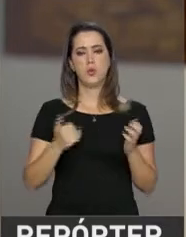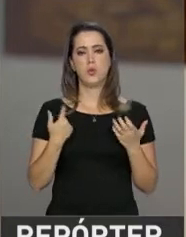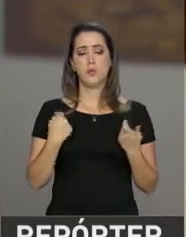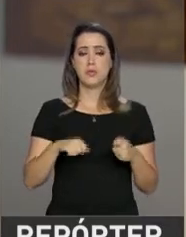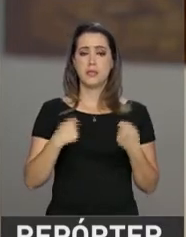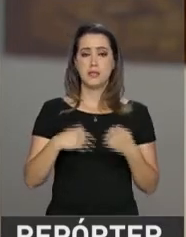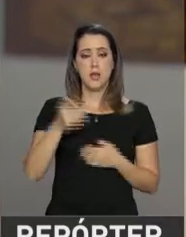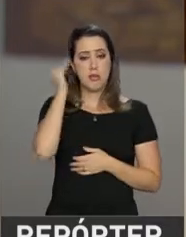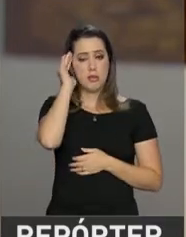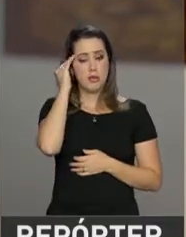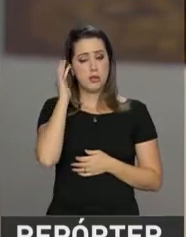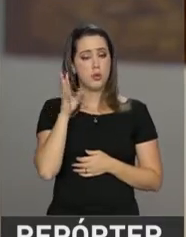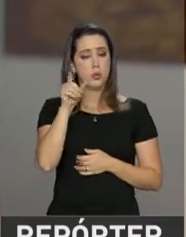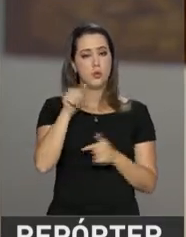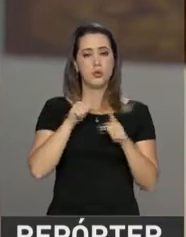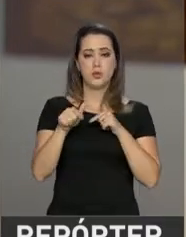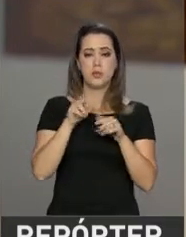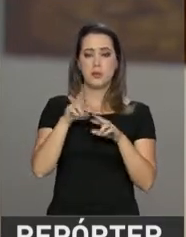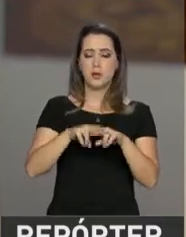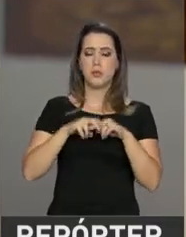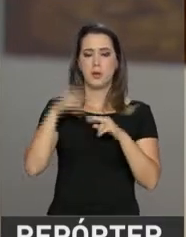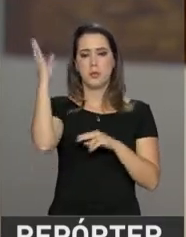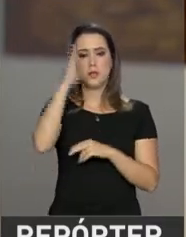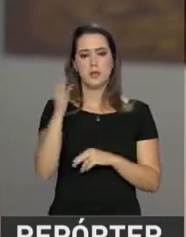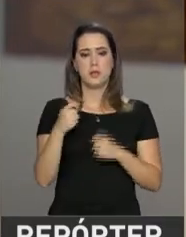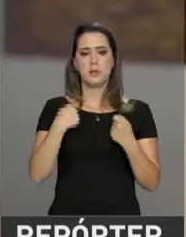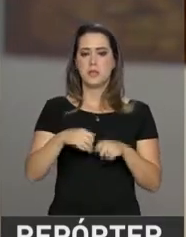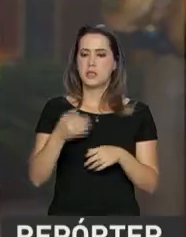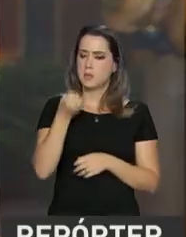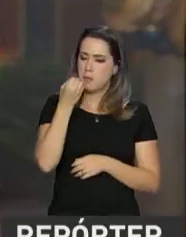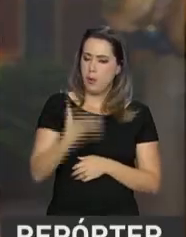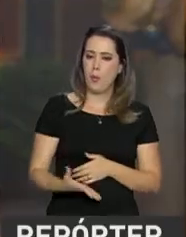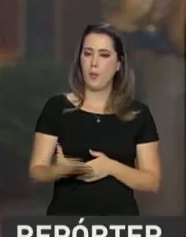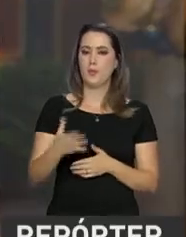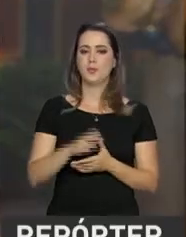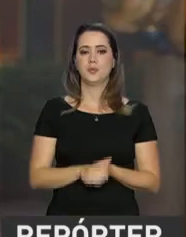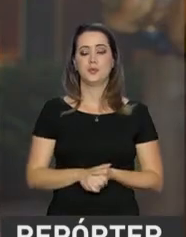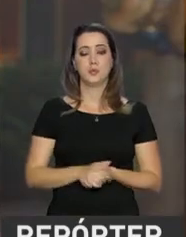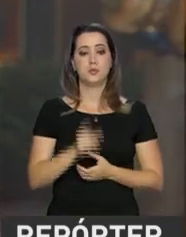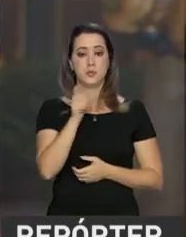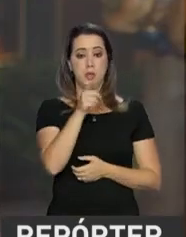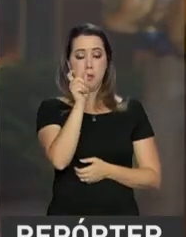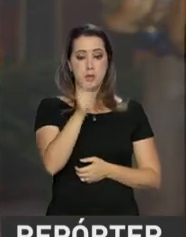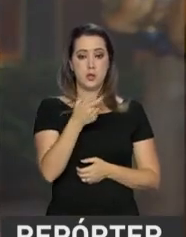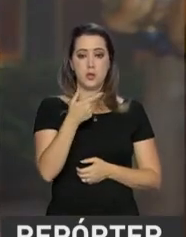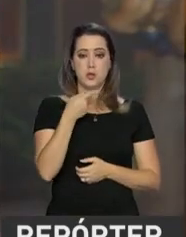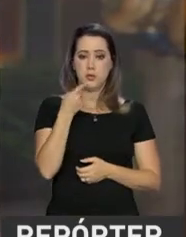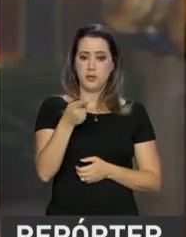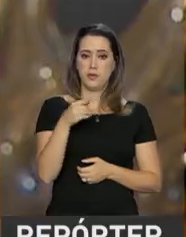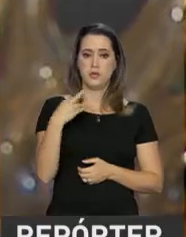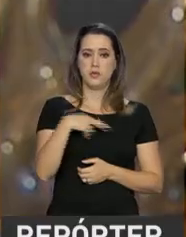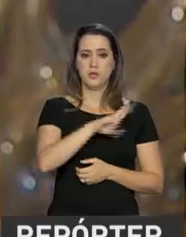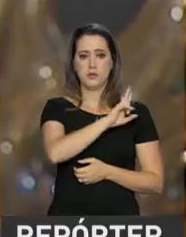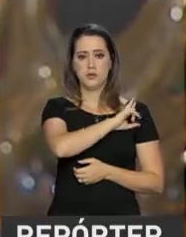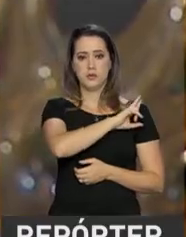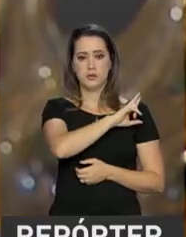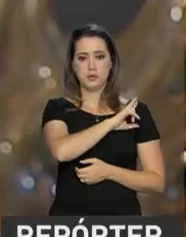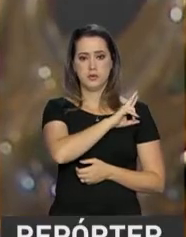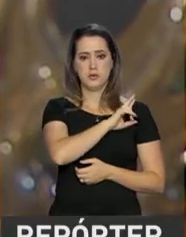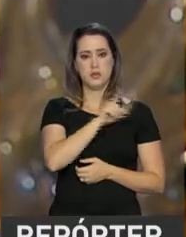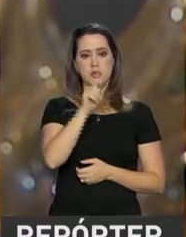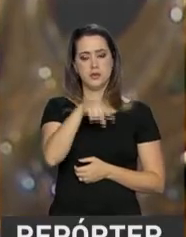e consciente de que o que ele está fazendo é pelo bem do Brasil. Então tem que ser bem feito. E o orador da turma falou da responsabilidade